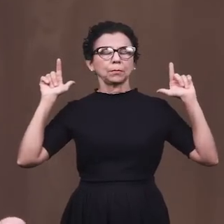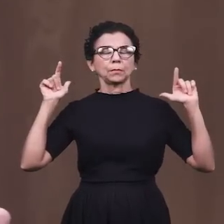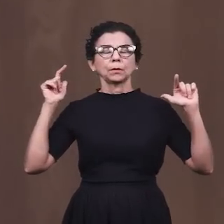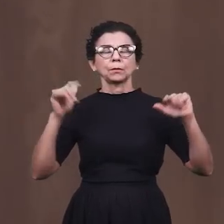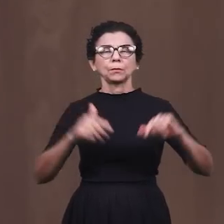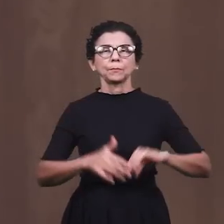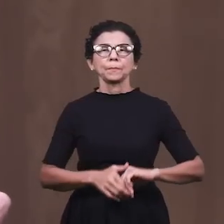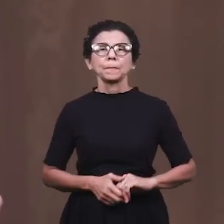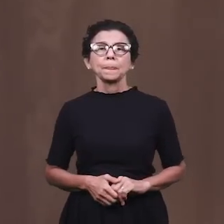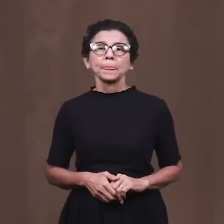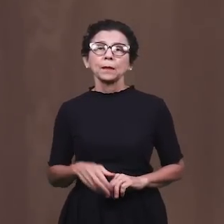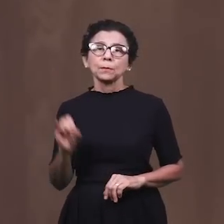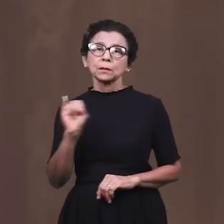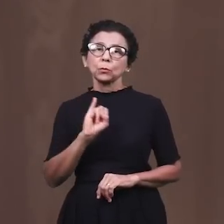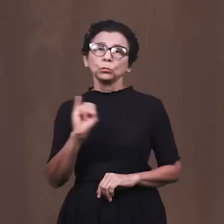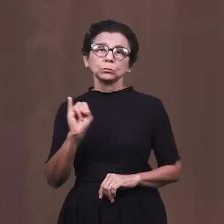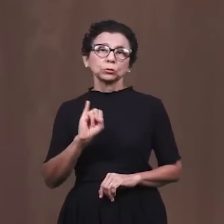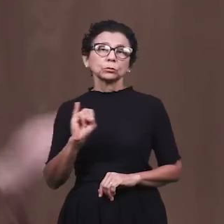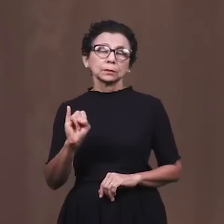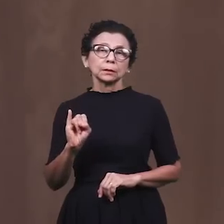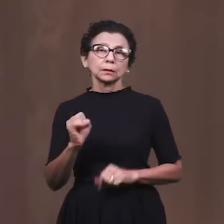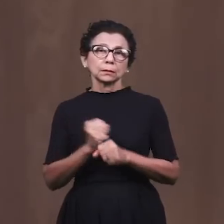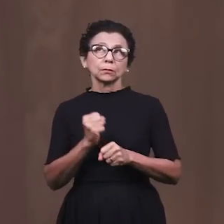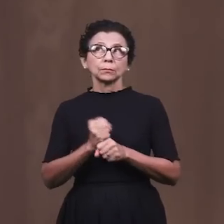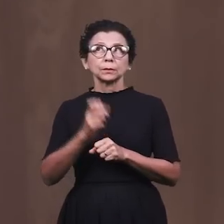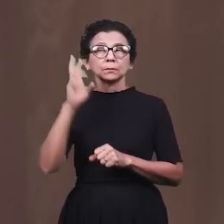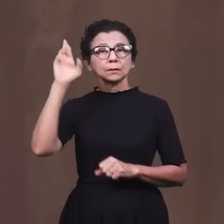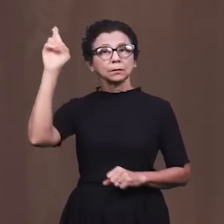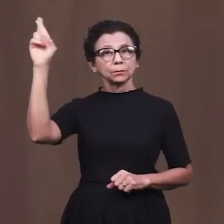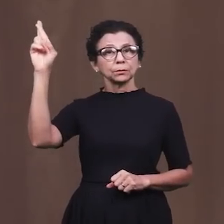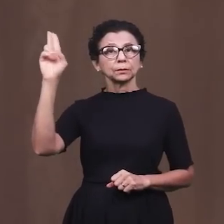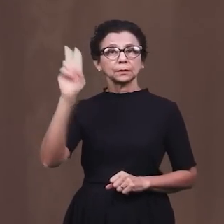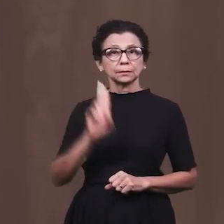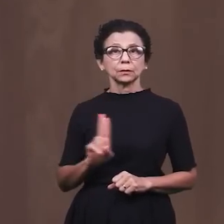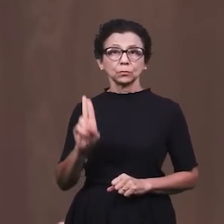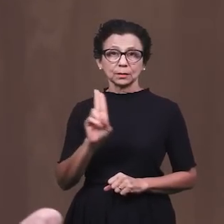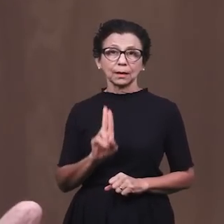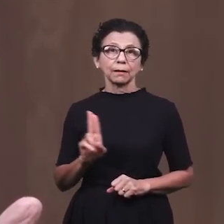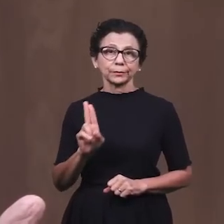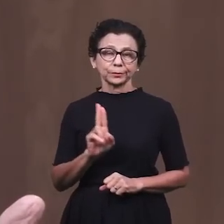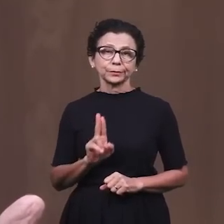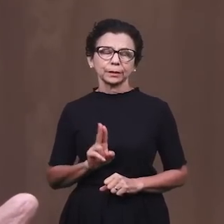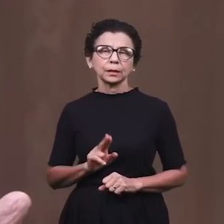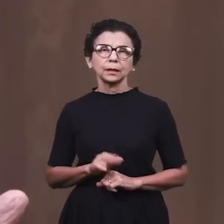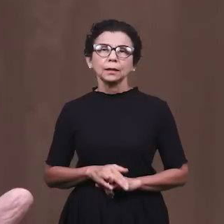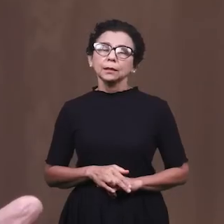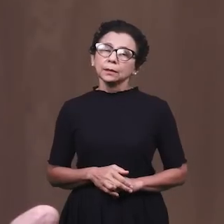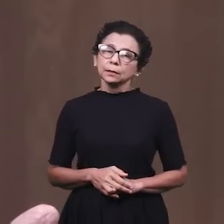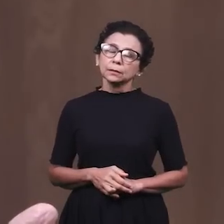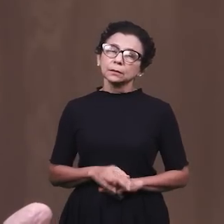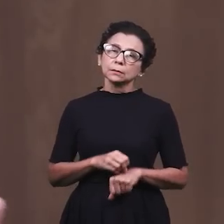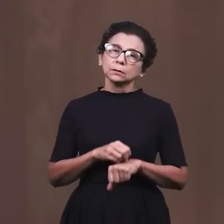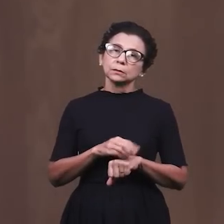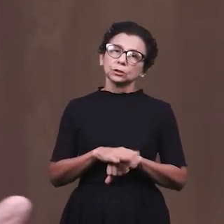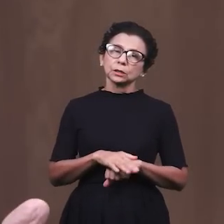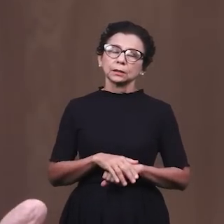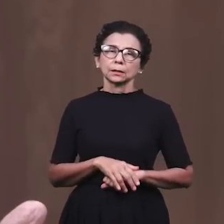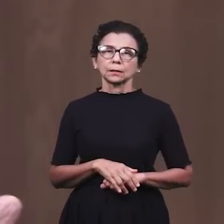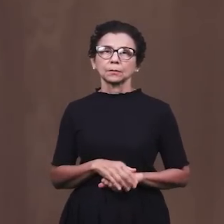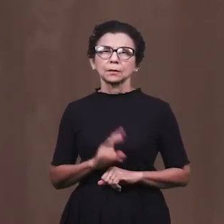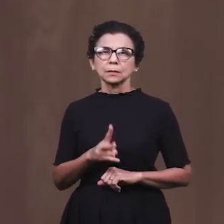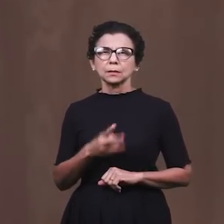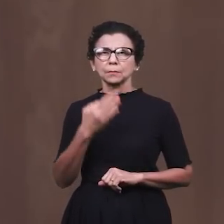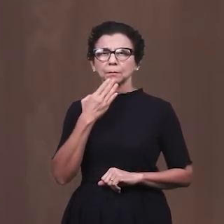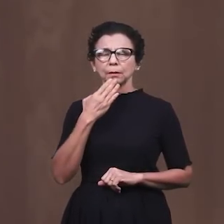pessoa, mas é para edificação espiritual e para ser útil na obra do Senhor, né? Amém. Então, eu peça sempre, eu diria sempre para